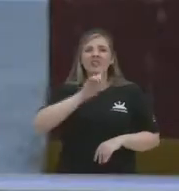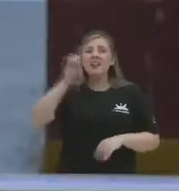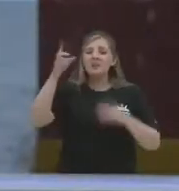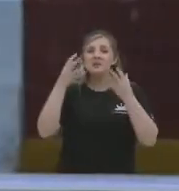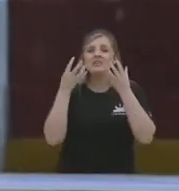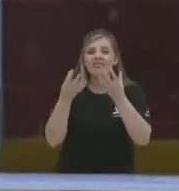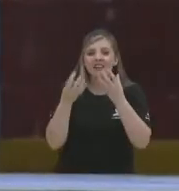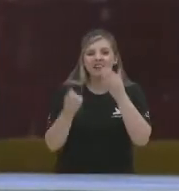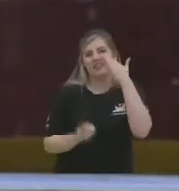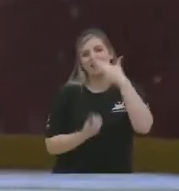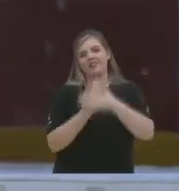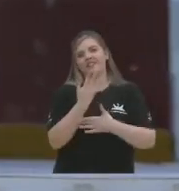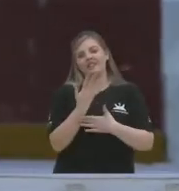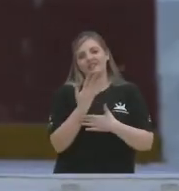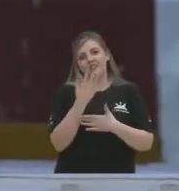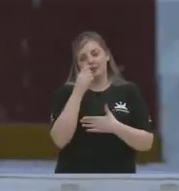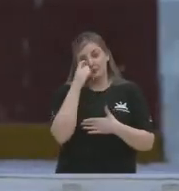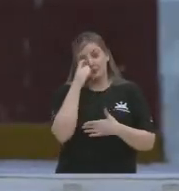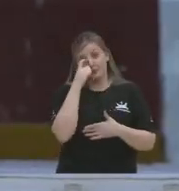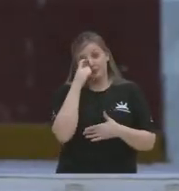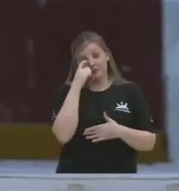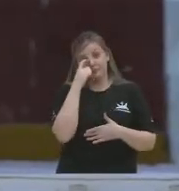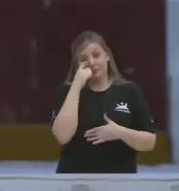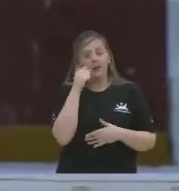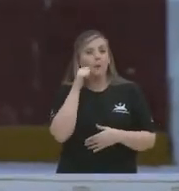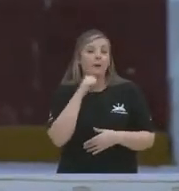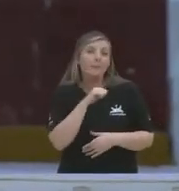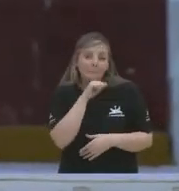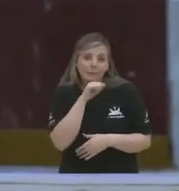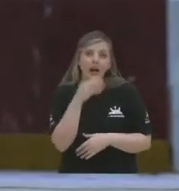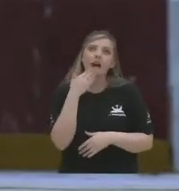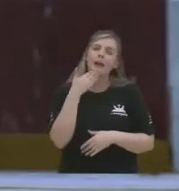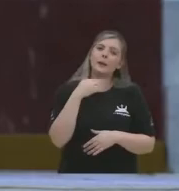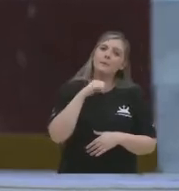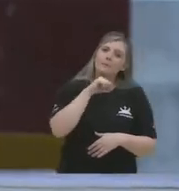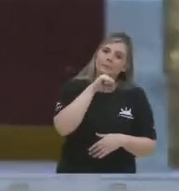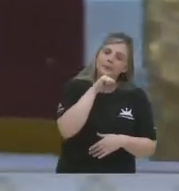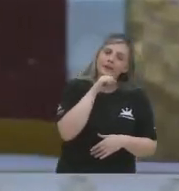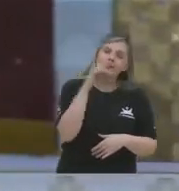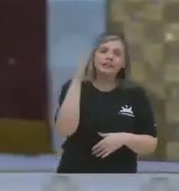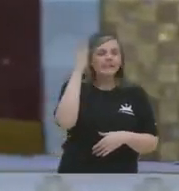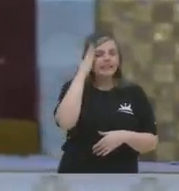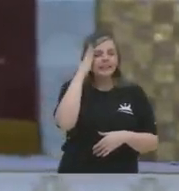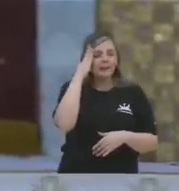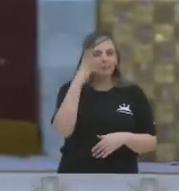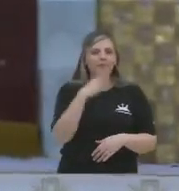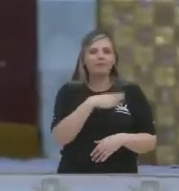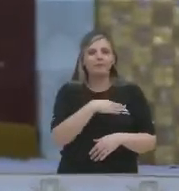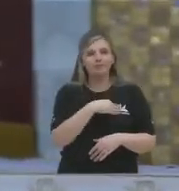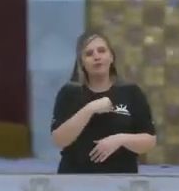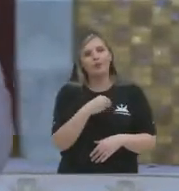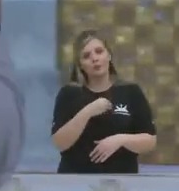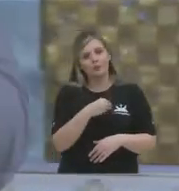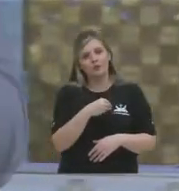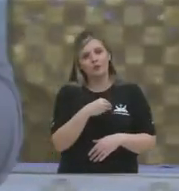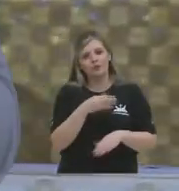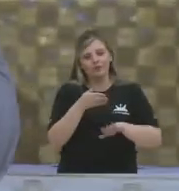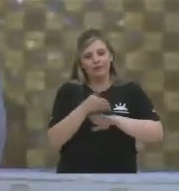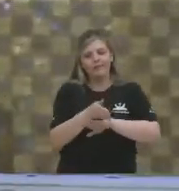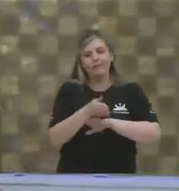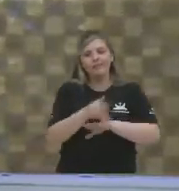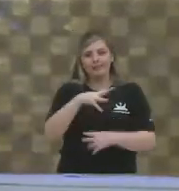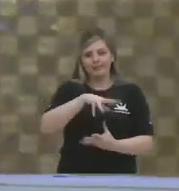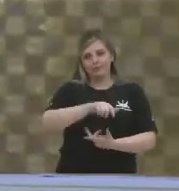É como o pai e a mãe que sabe que o filho vai entrar no mundo, e ele vai estar no mundo e